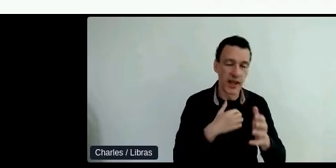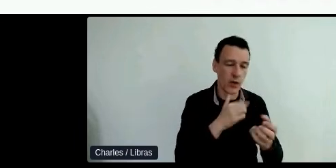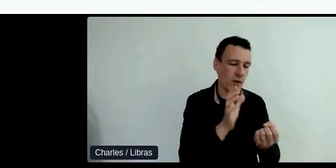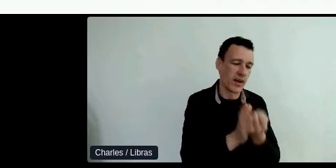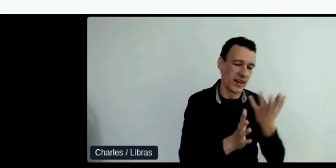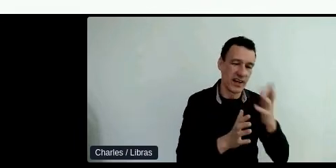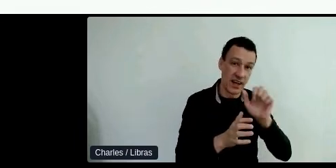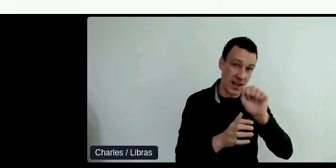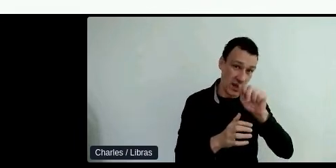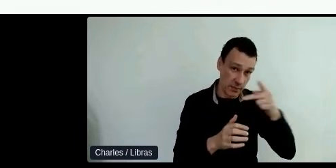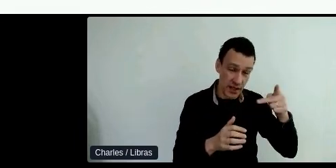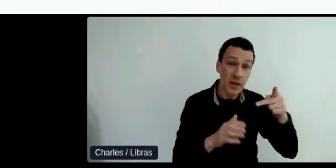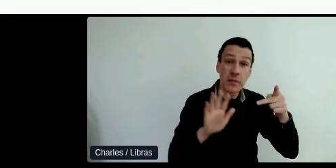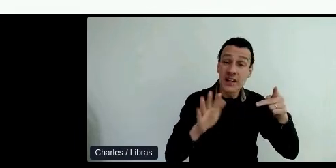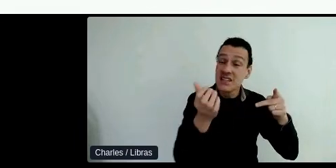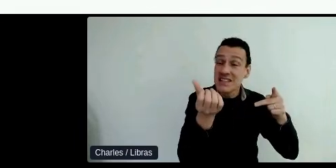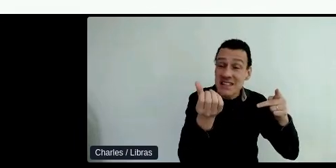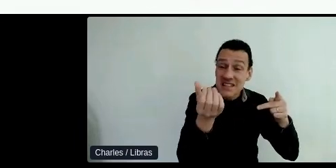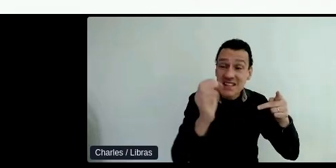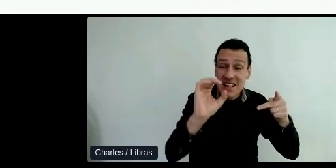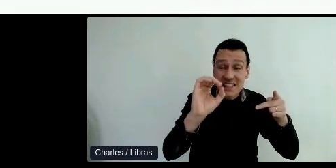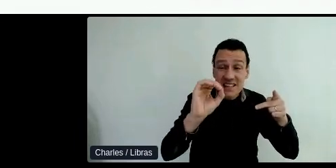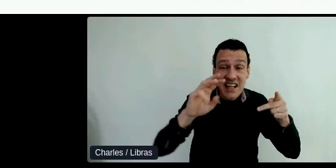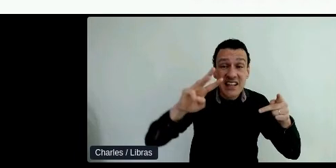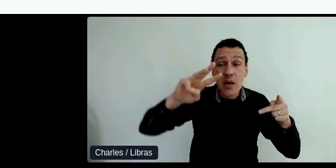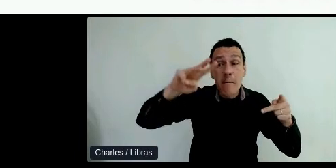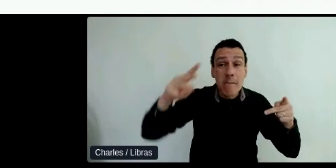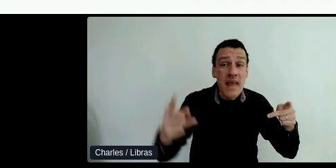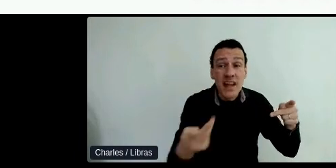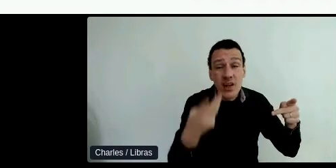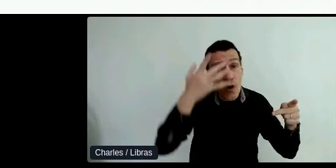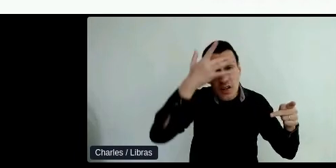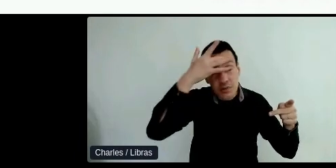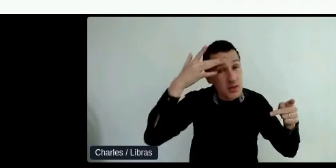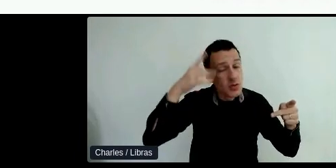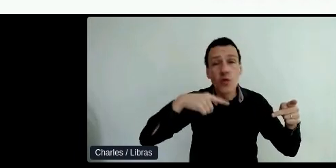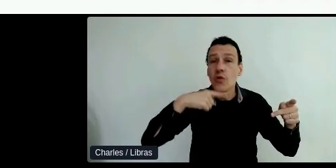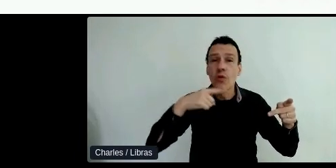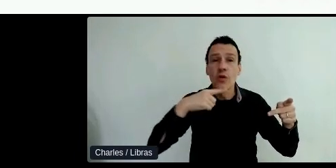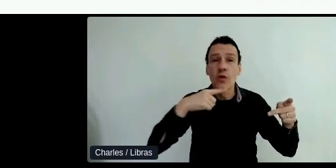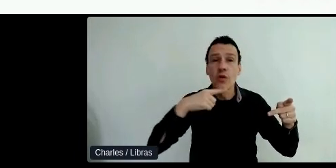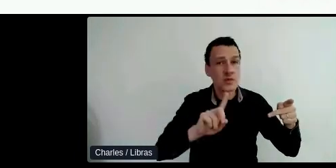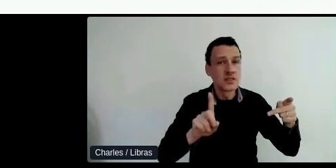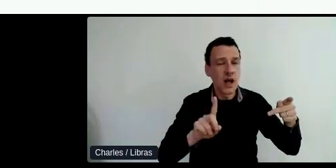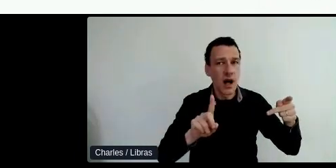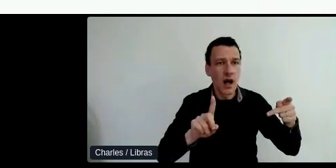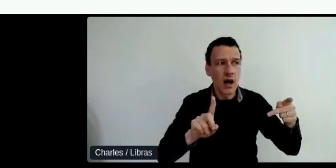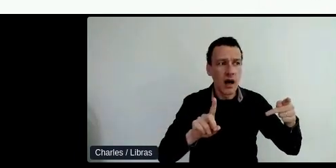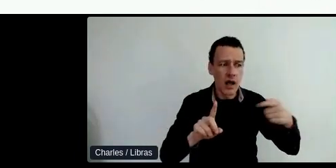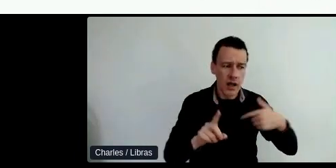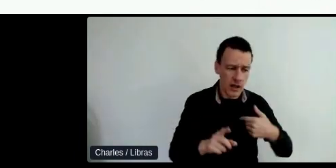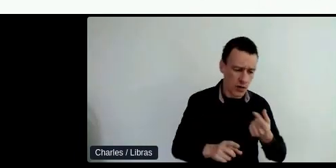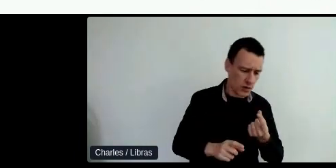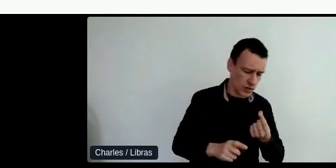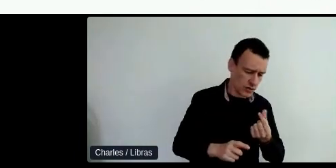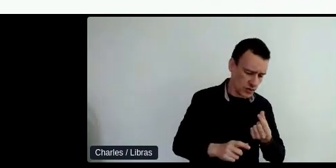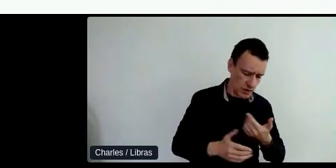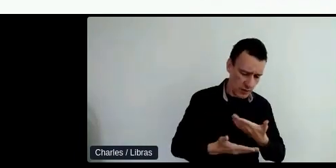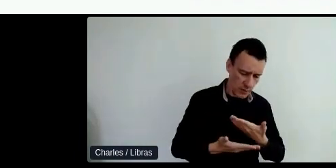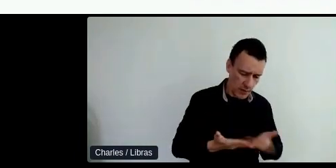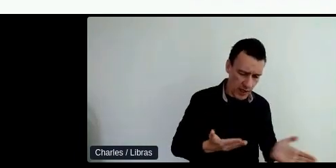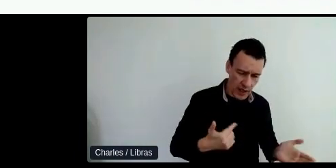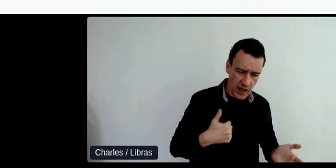utilizar? Ninguém. Você precisa começar a pensar que esse conteúdo precisa